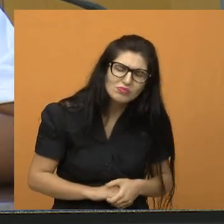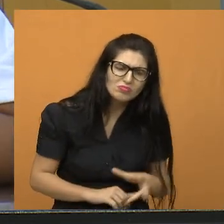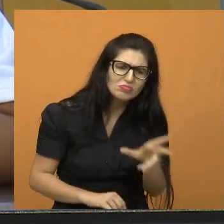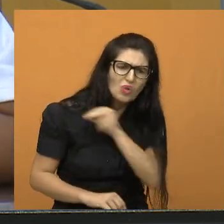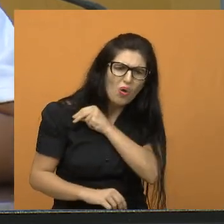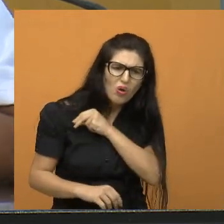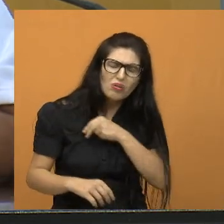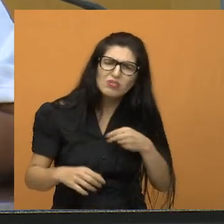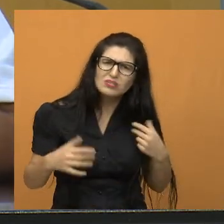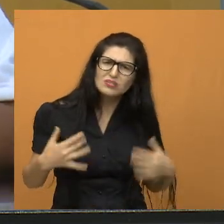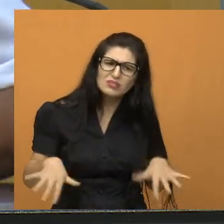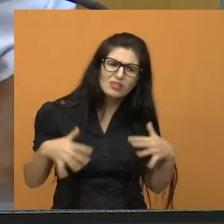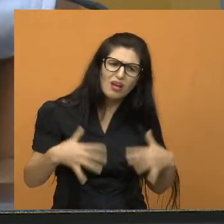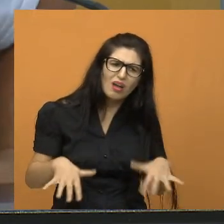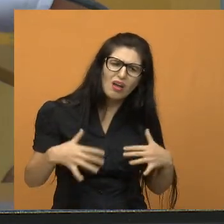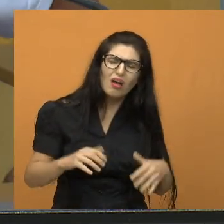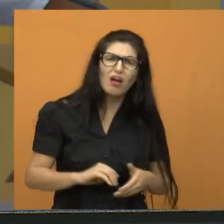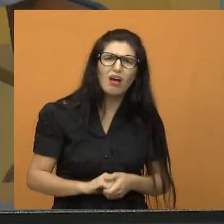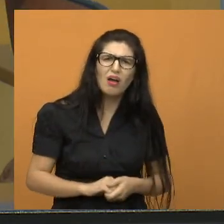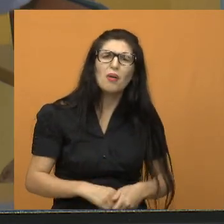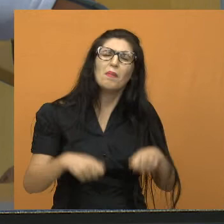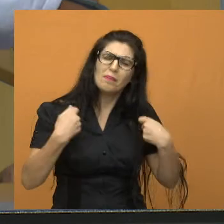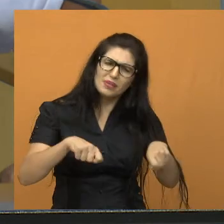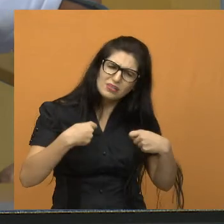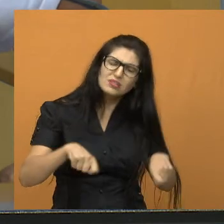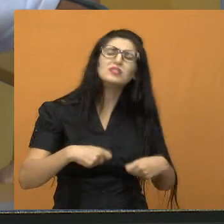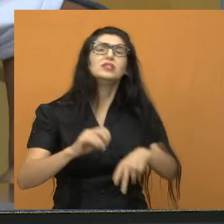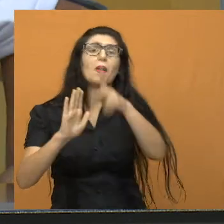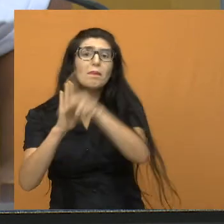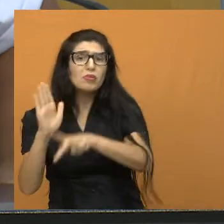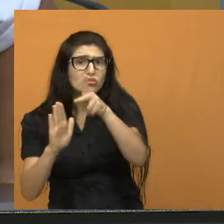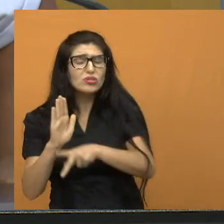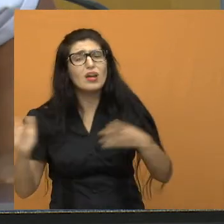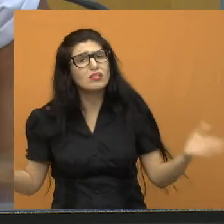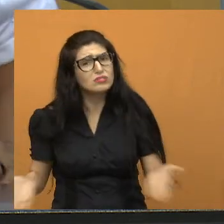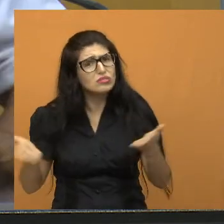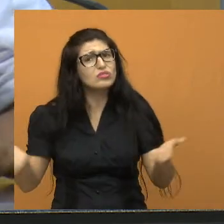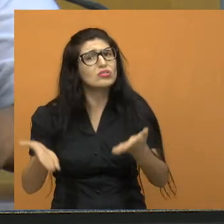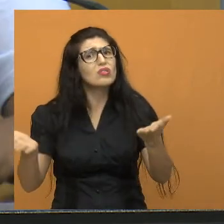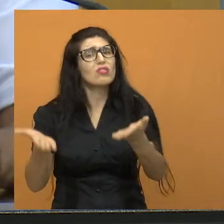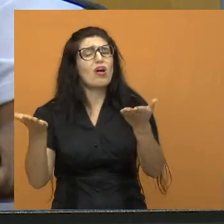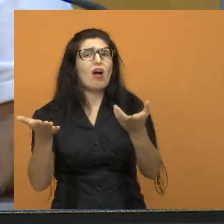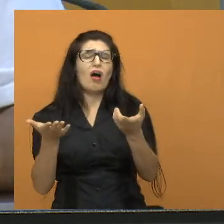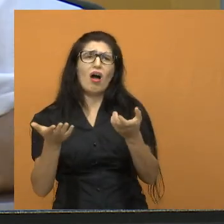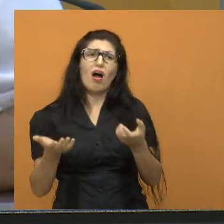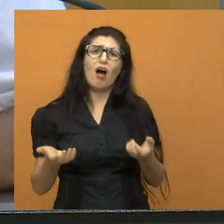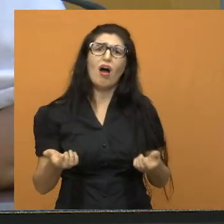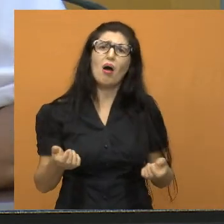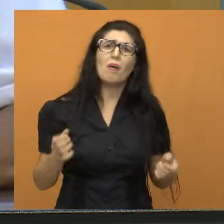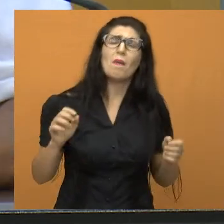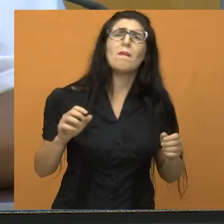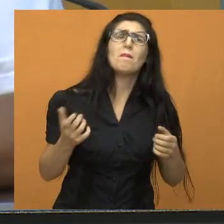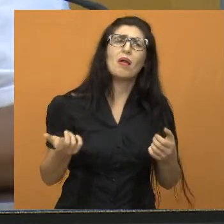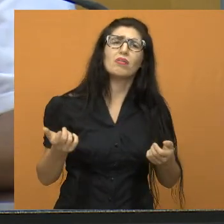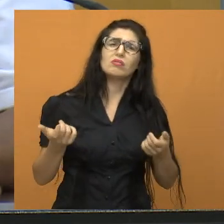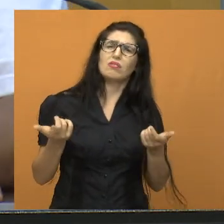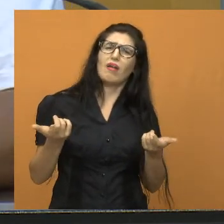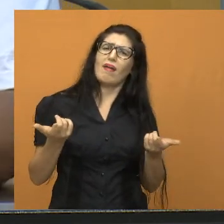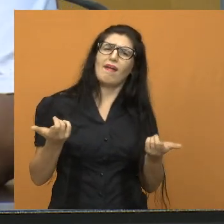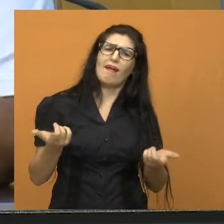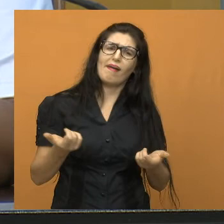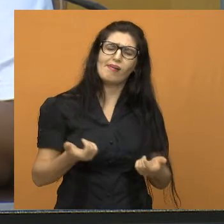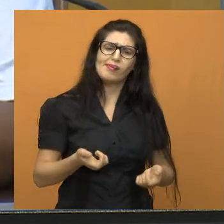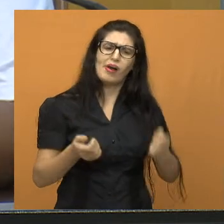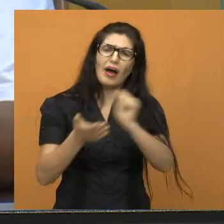tarde. Então, nós temos que começar a prestar atenção nesse exemplo para